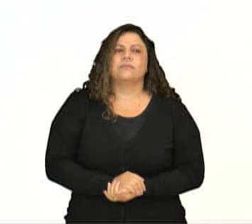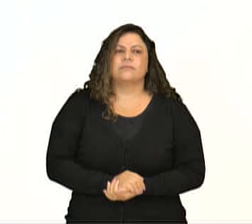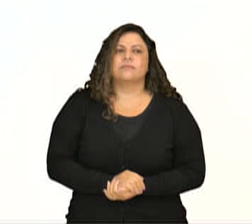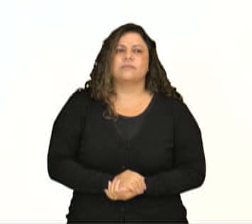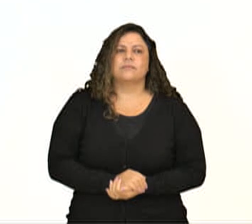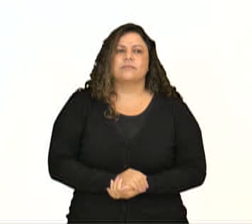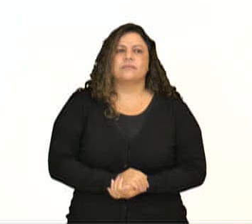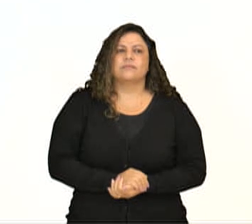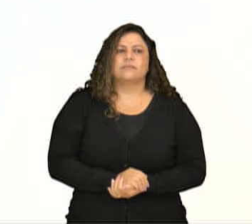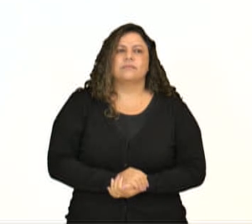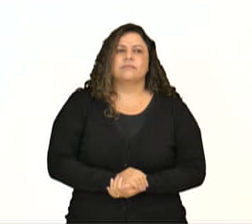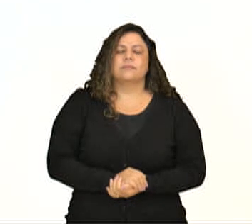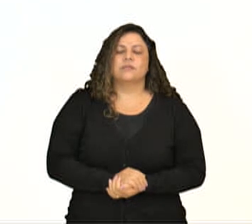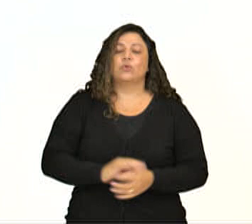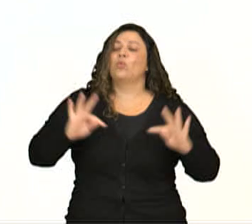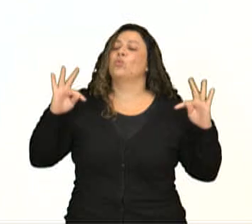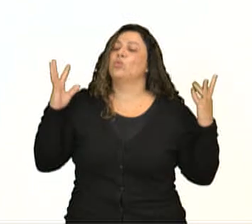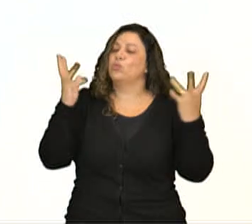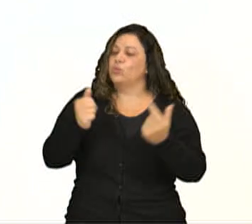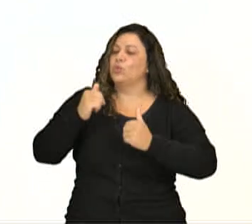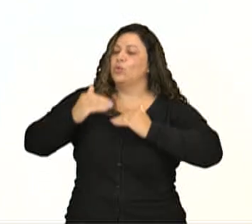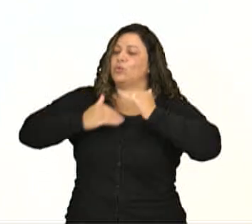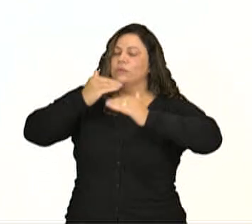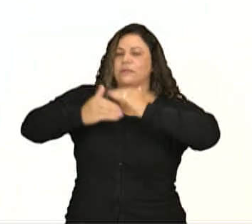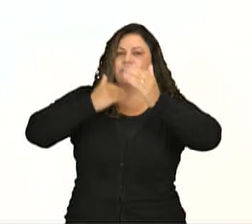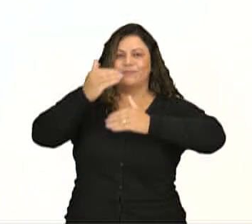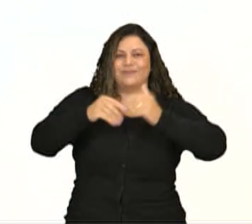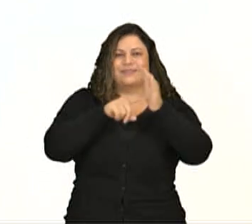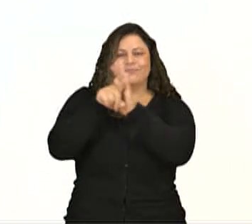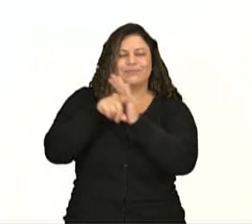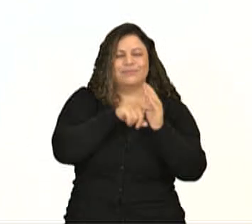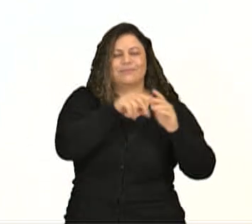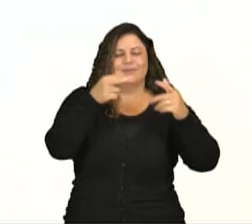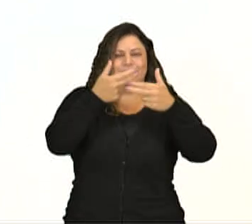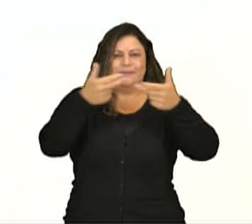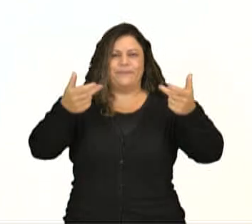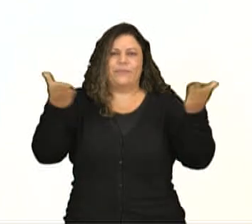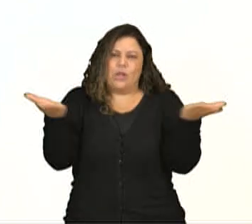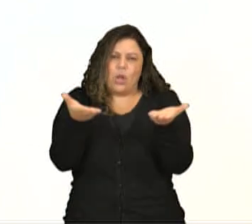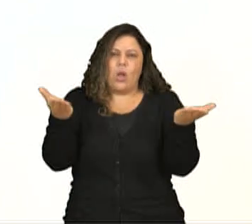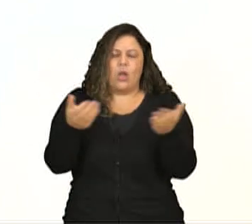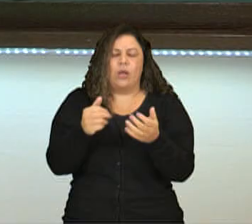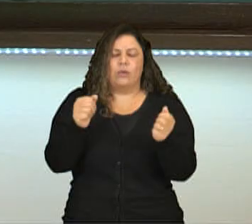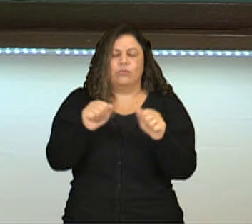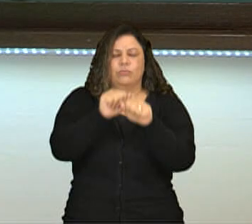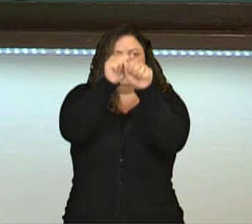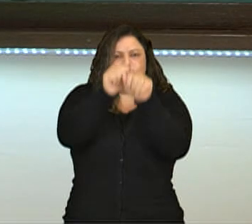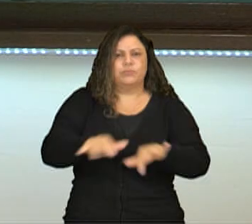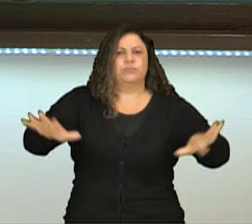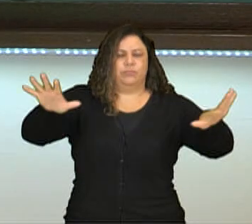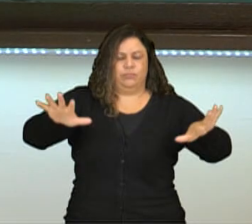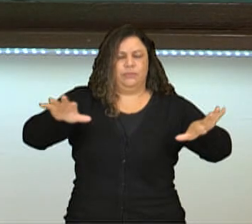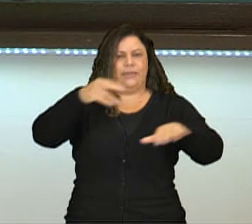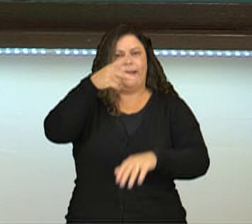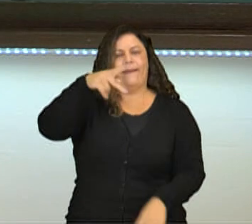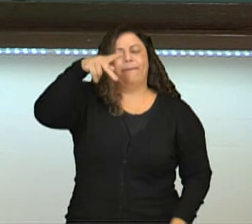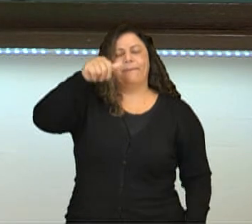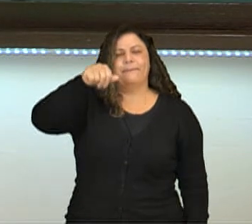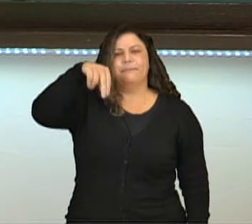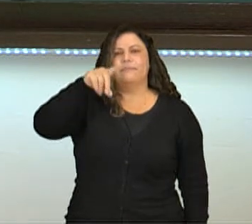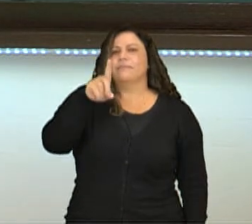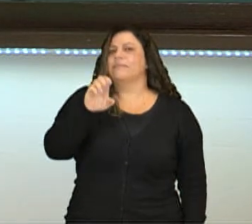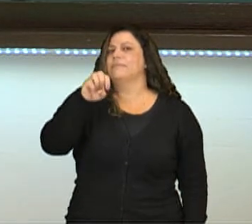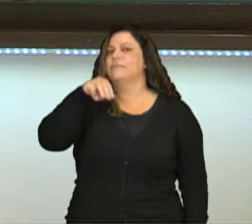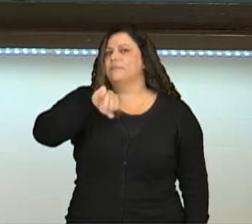Mesmo com todo o avanço científico, atualmente o mundo enfrenta a pandemia. Então hoje a gente vê estudiosos do mundo inteiro